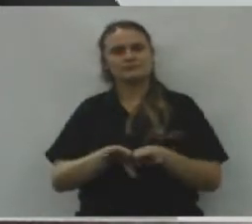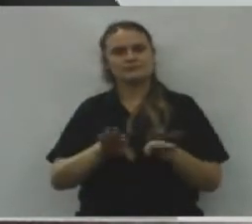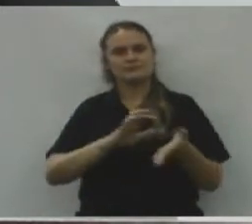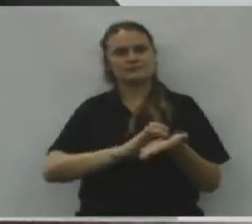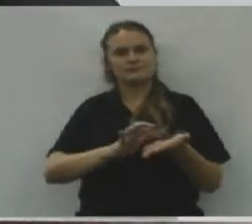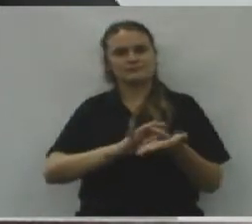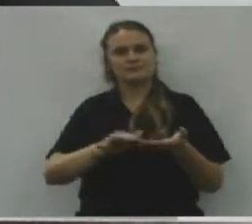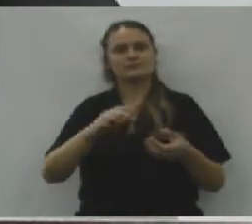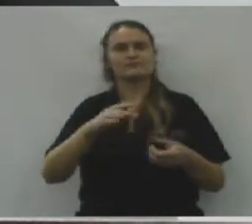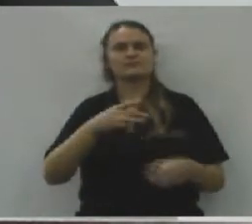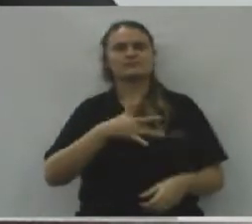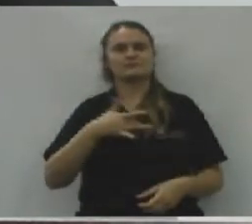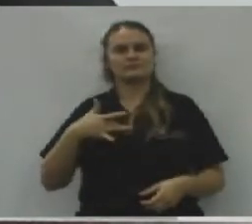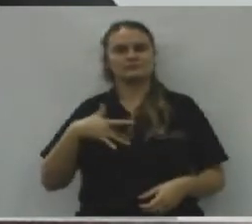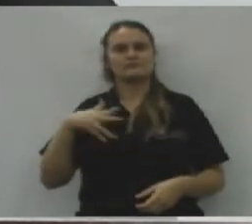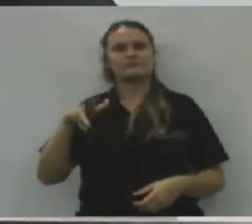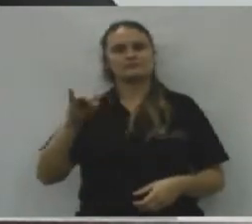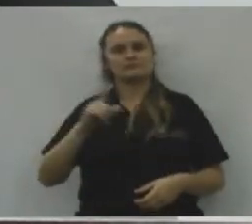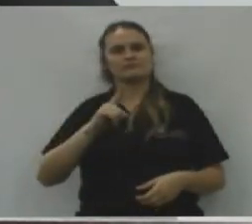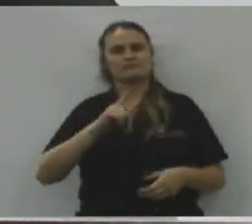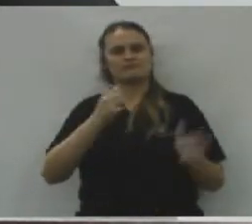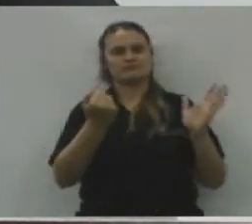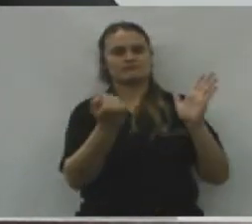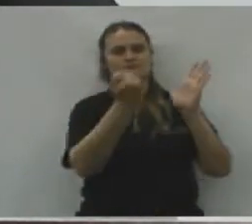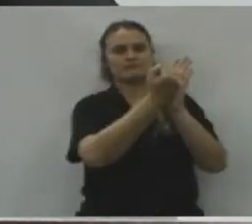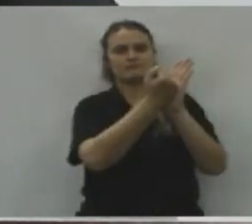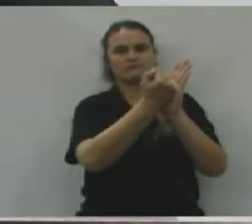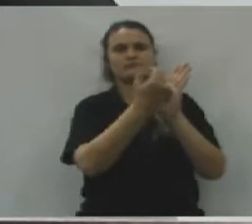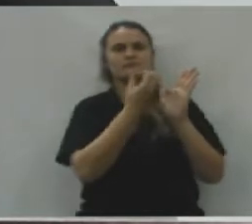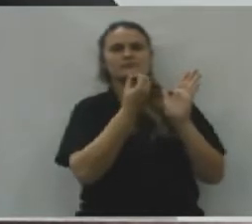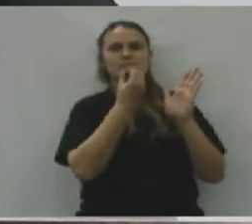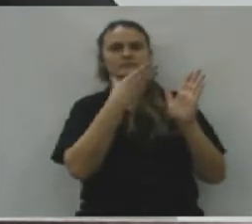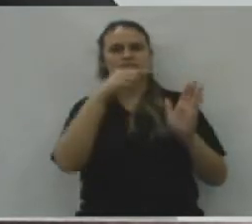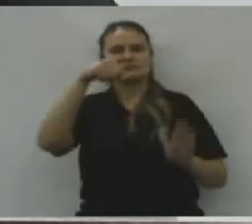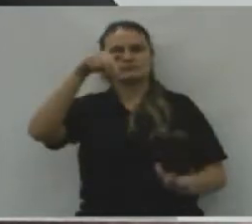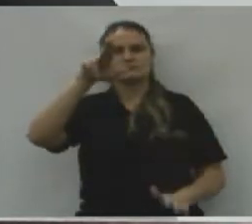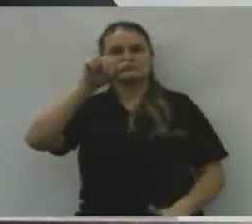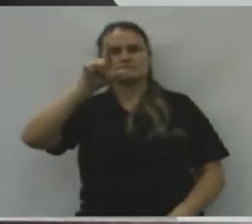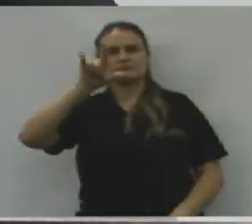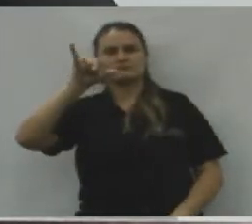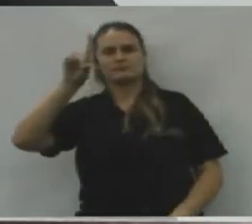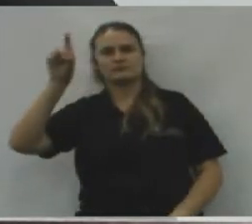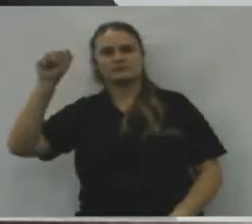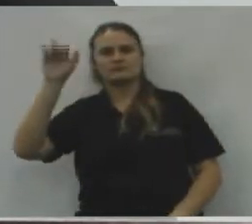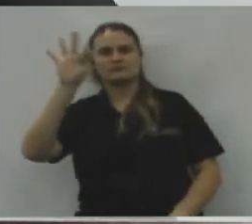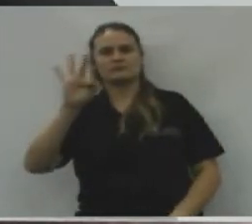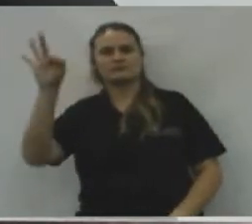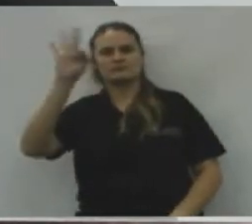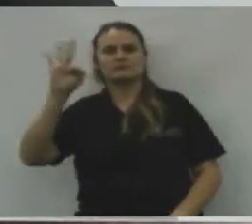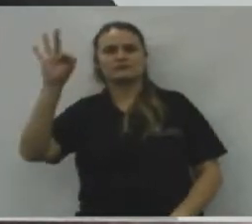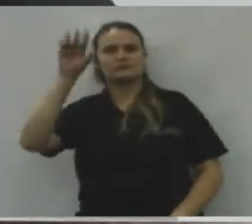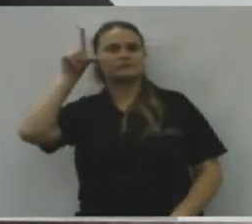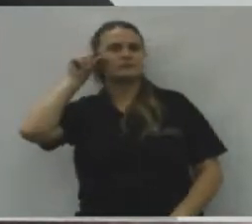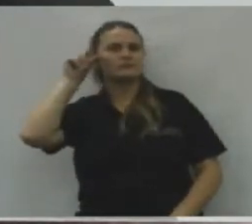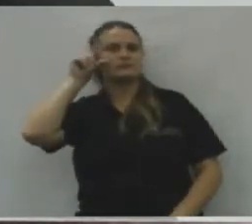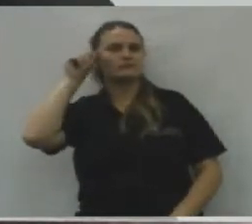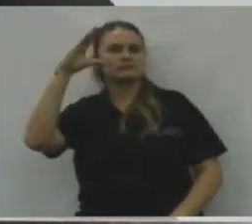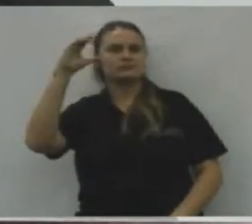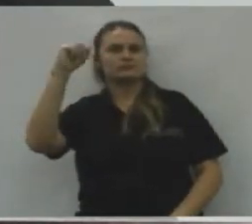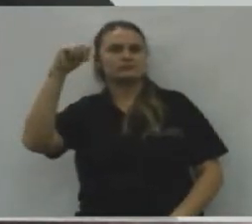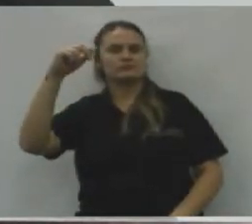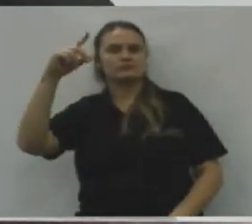Secretaria Municipal de Saúde, que estará recebendo aí o selo de qualidade lá na Faculdade Campo Real, em Guarapuava, no dia